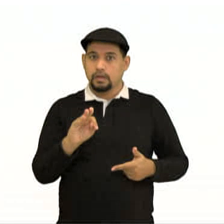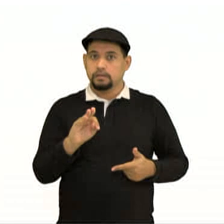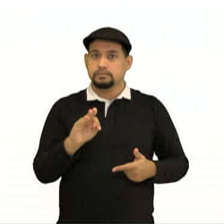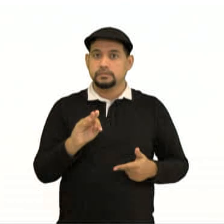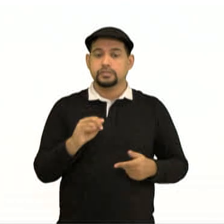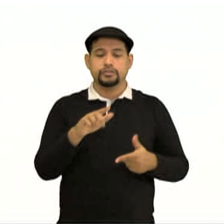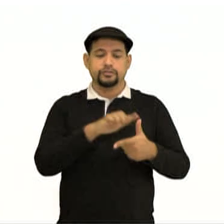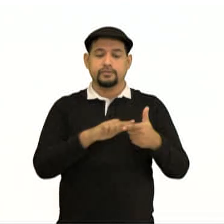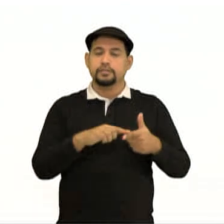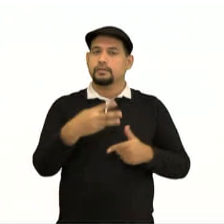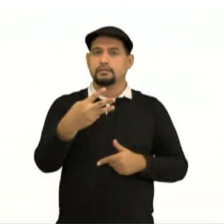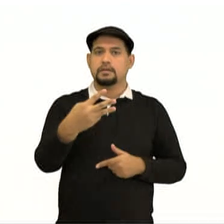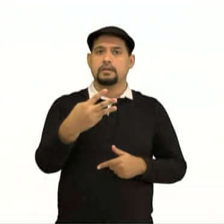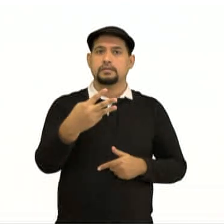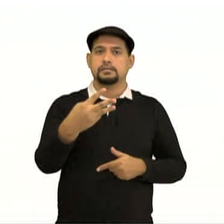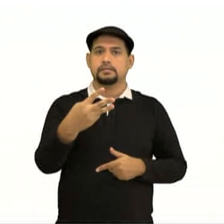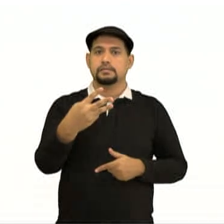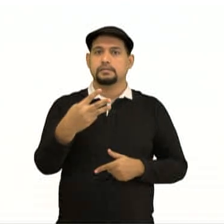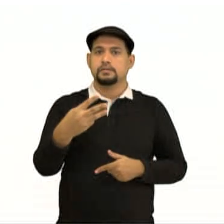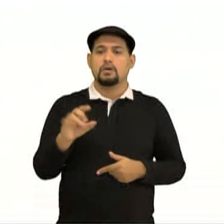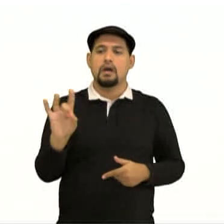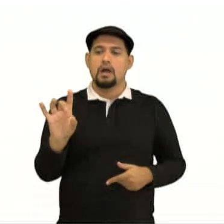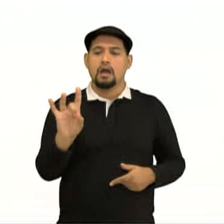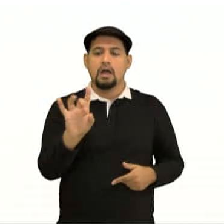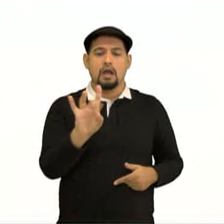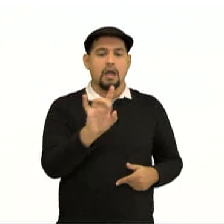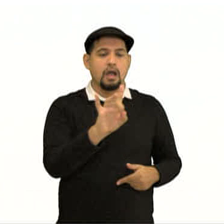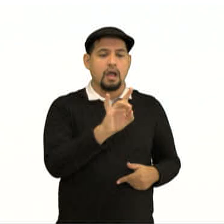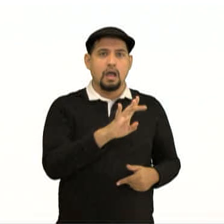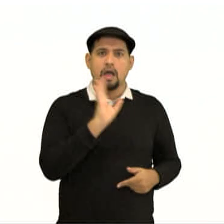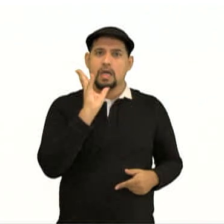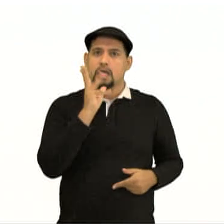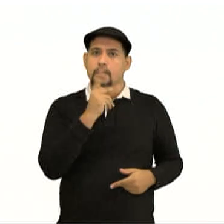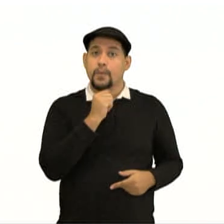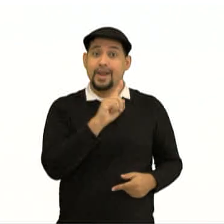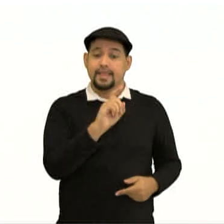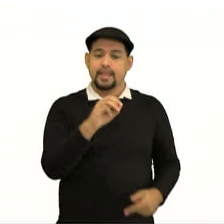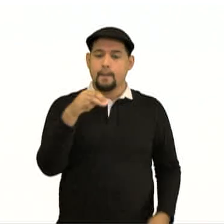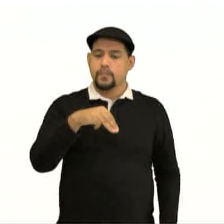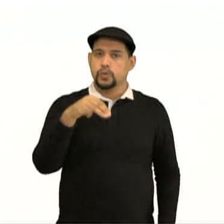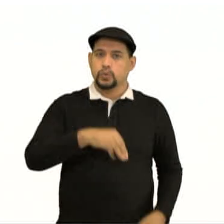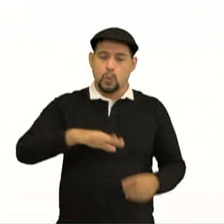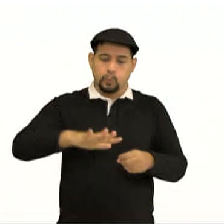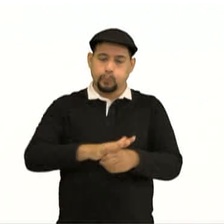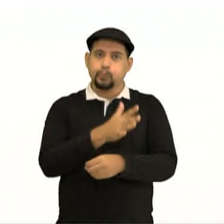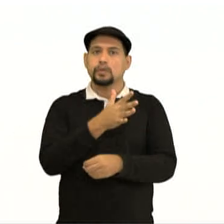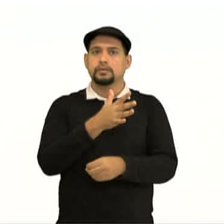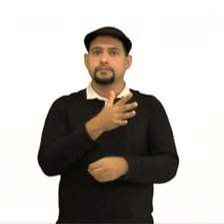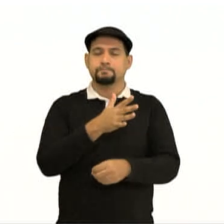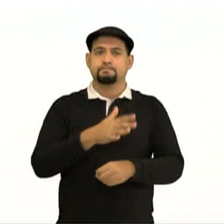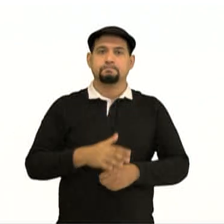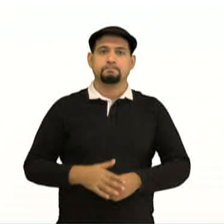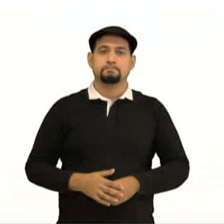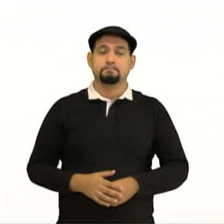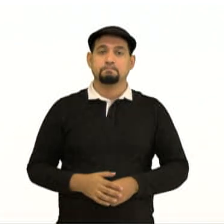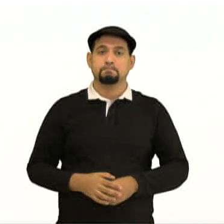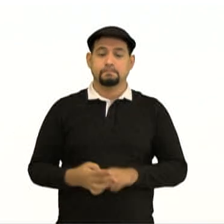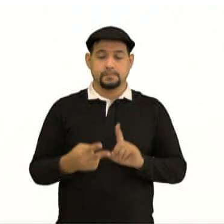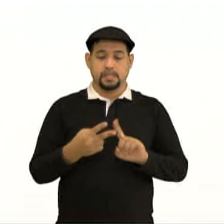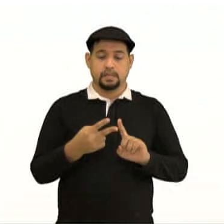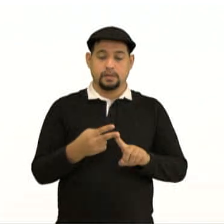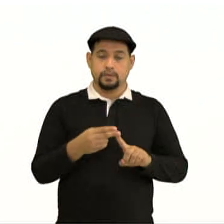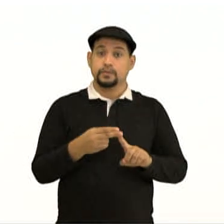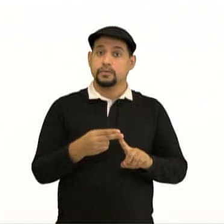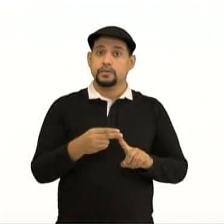em três partes, onde cada parte leva 10 minutos para encher. Então, o segundo cilindro vai